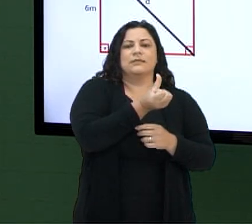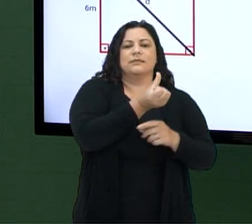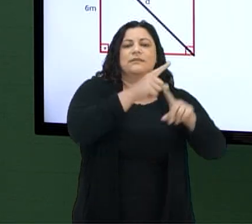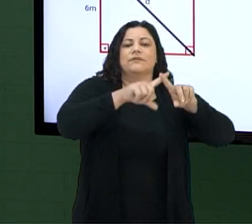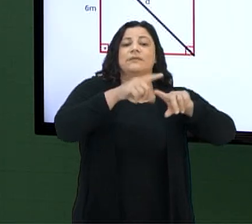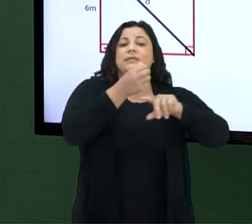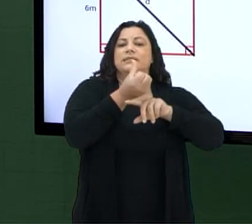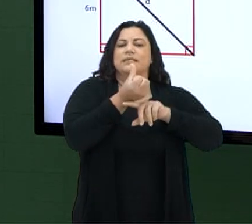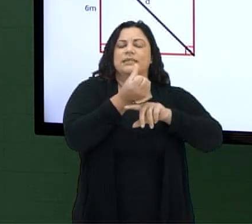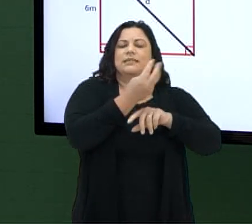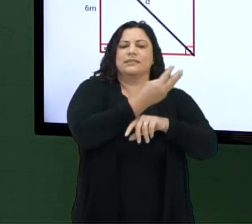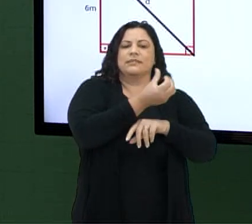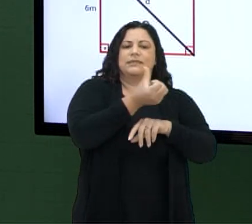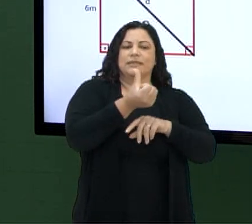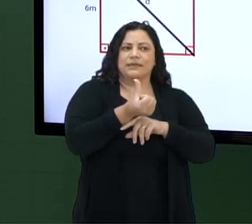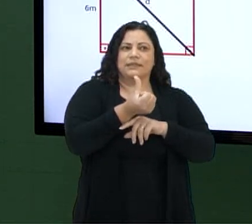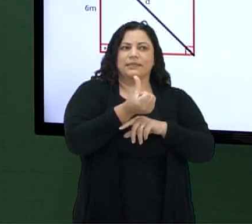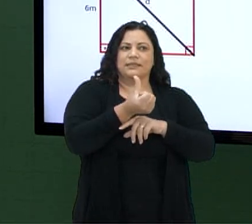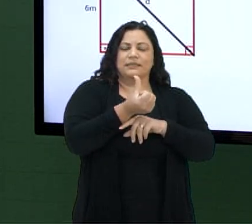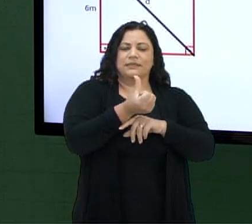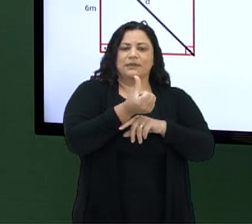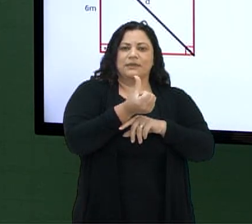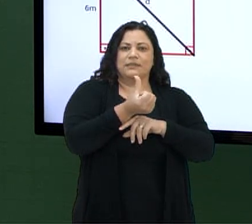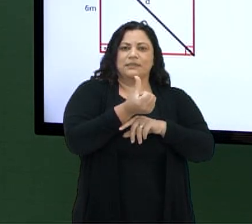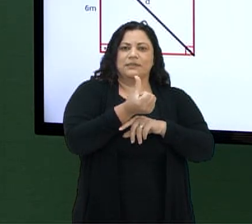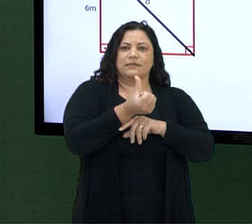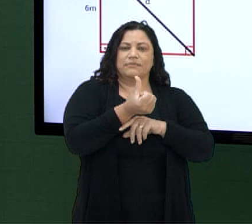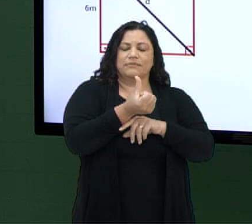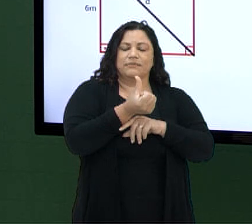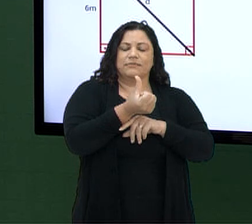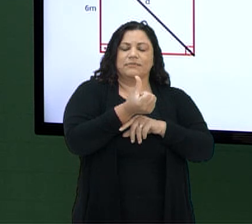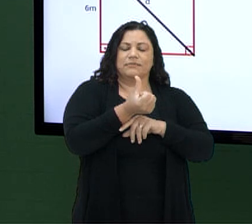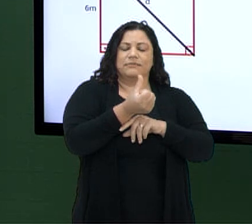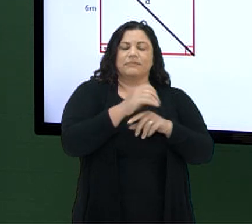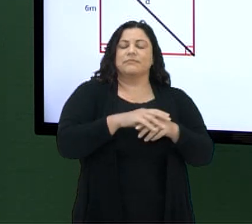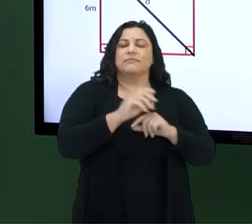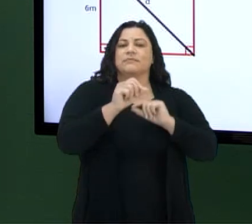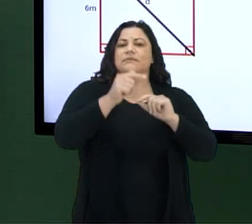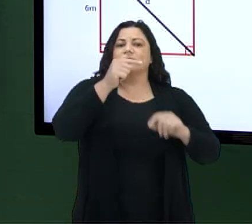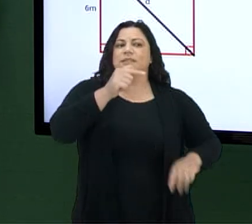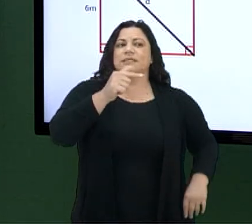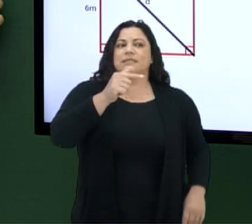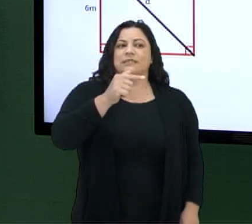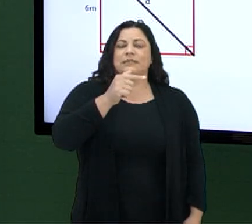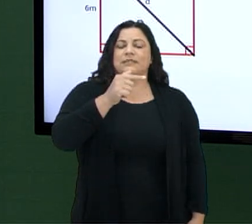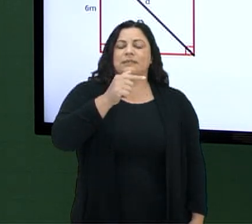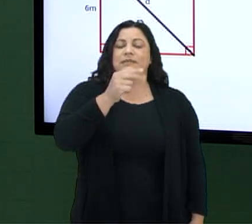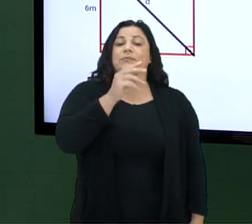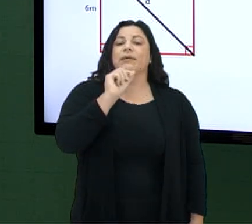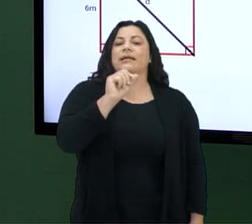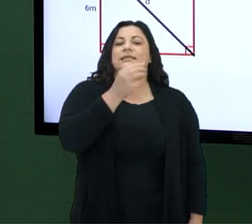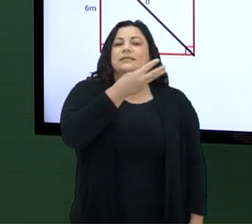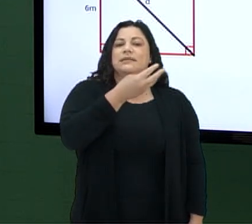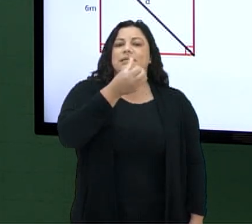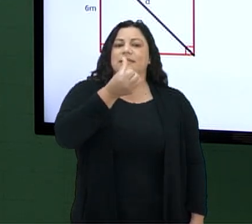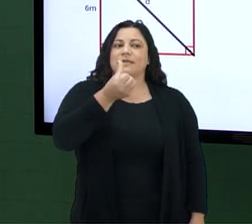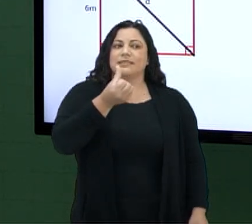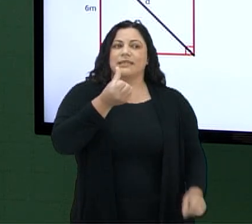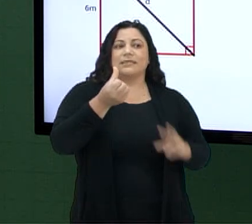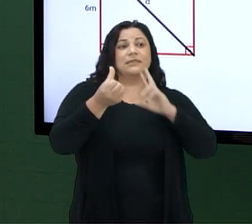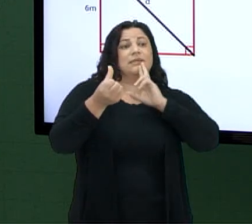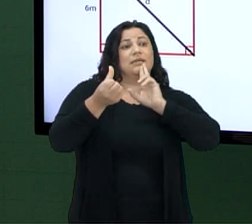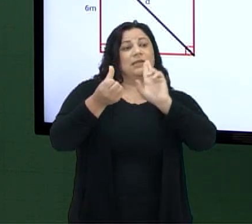6 ao quadrado, 36. 36 mais 36 vai ficar 72. Então, a diagonal ao quadrado é igual